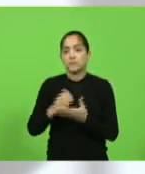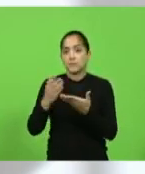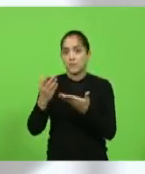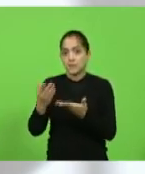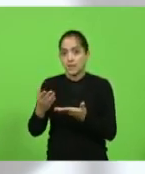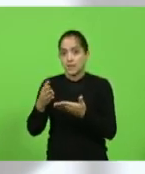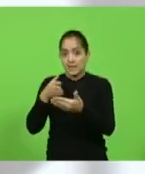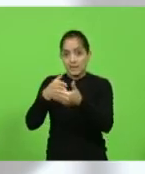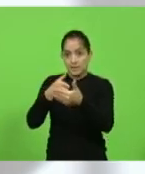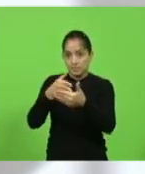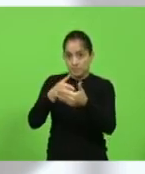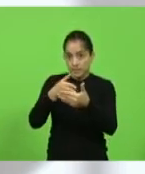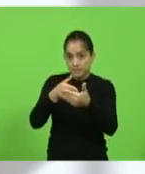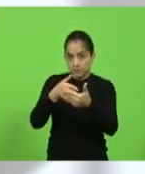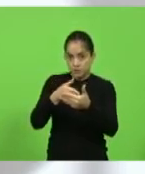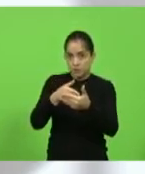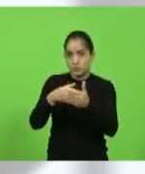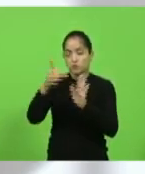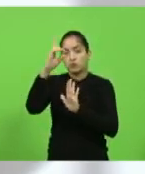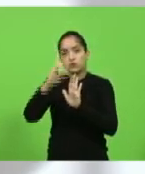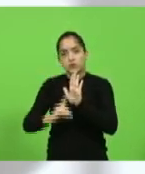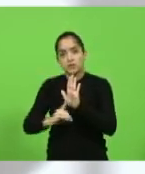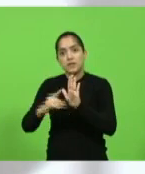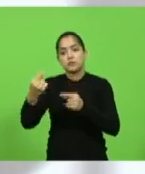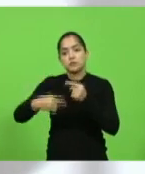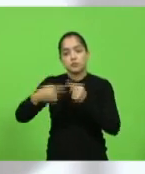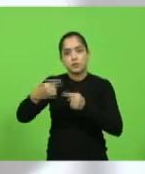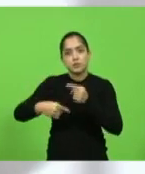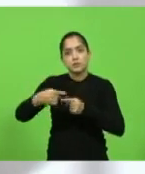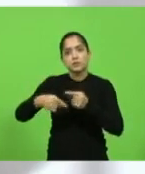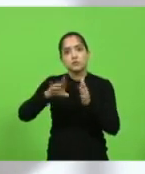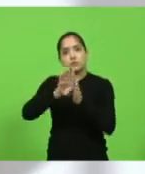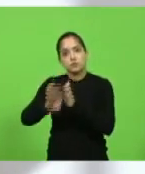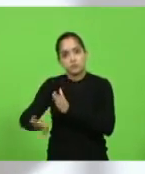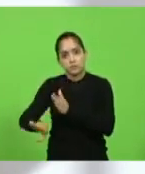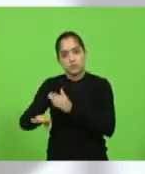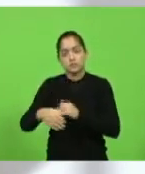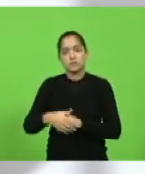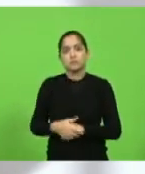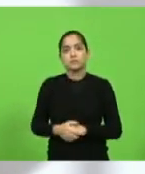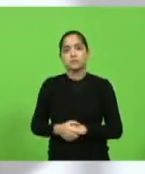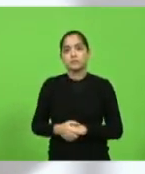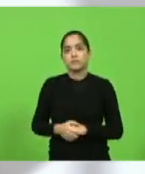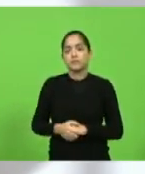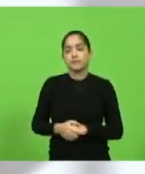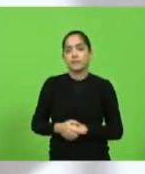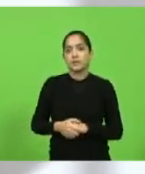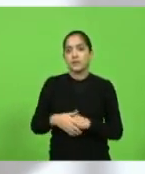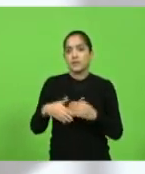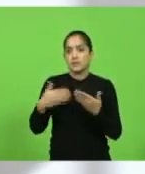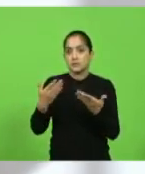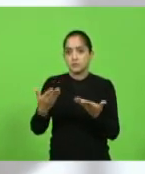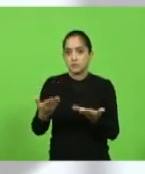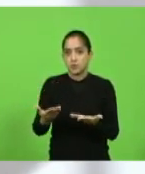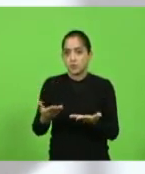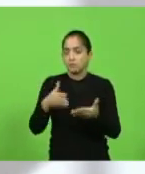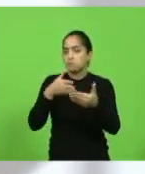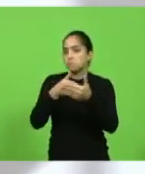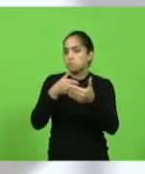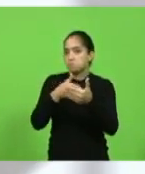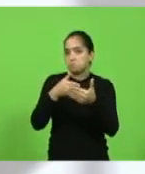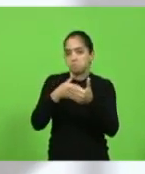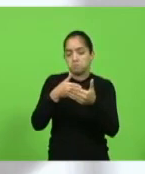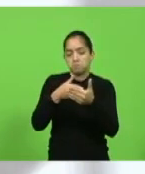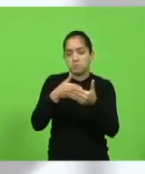impedido e tendo seus direitos políticos suspensos por 8 anos. Isso, porém, senhores, não impediu, de